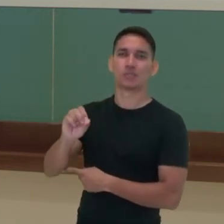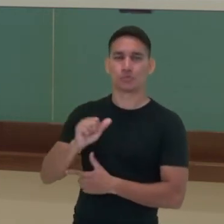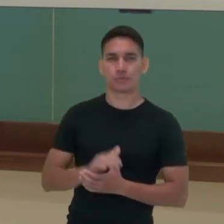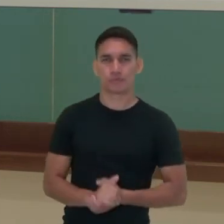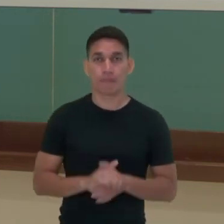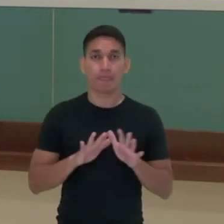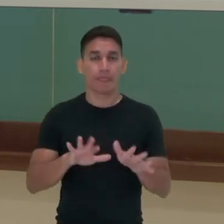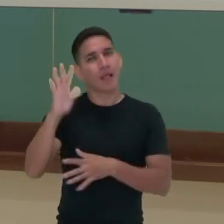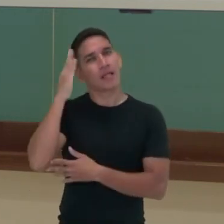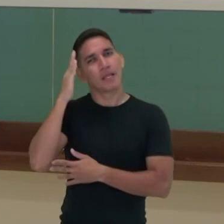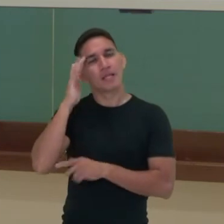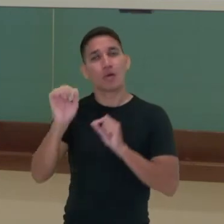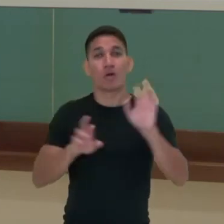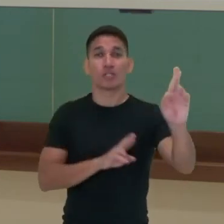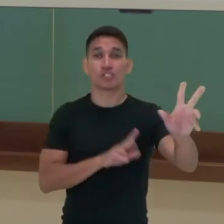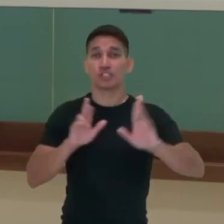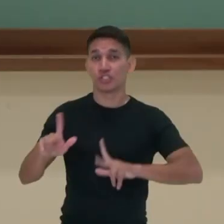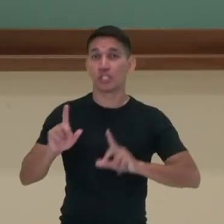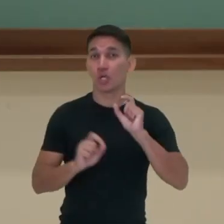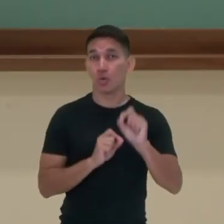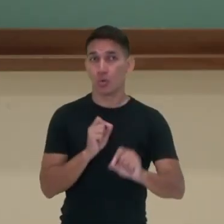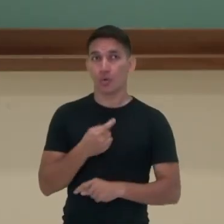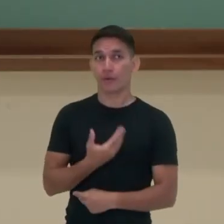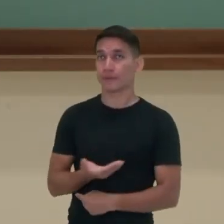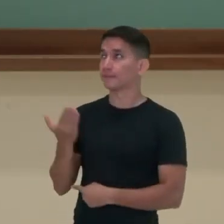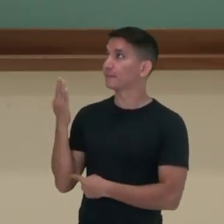entender a diferença agora de